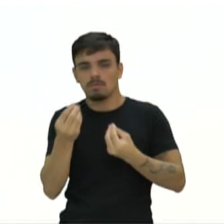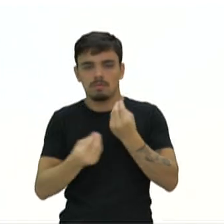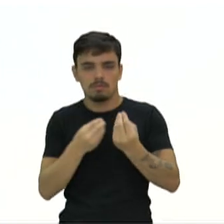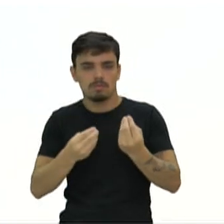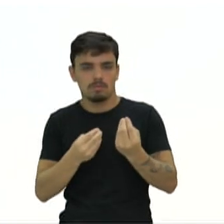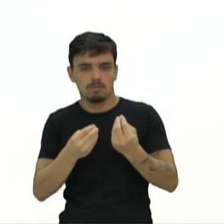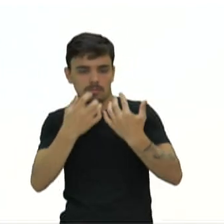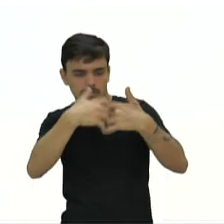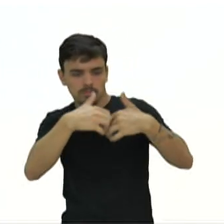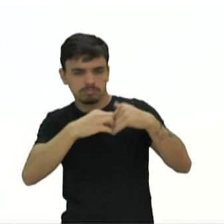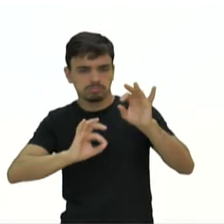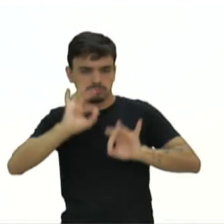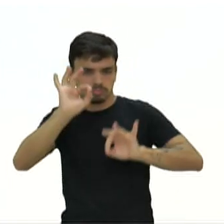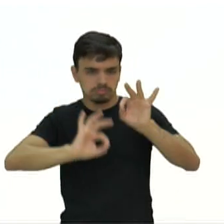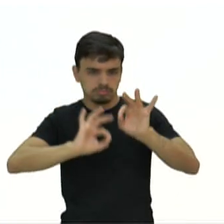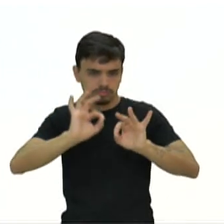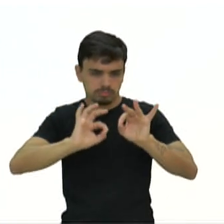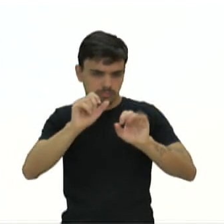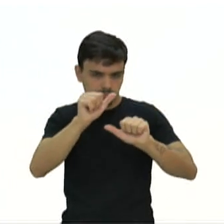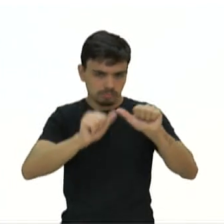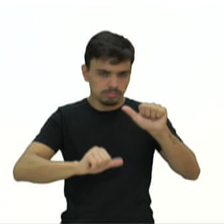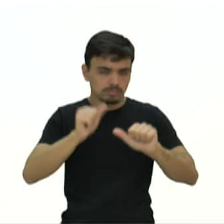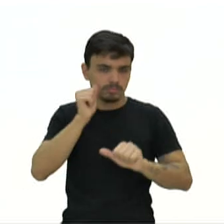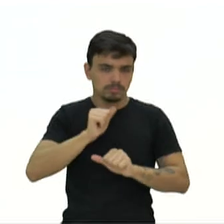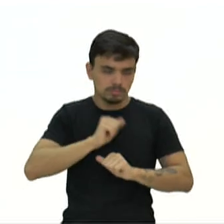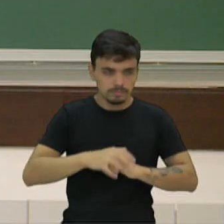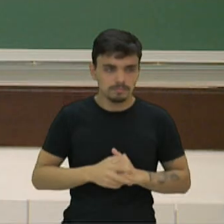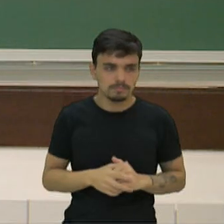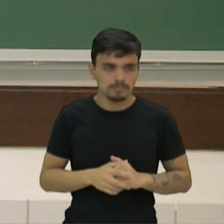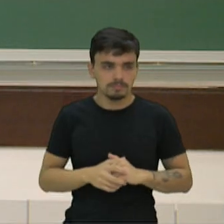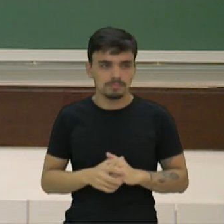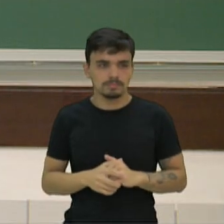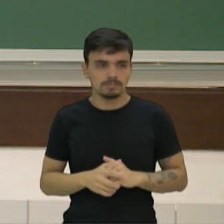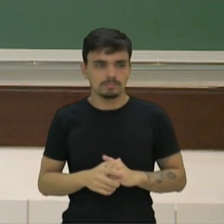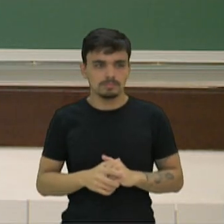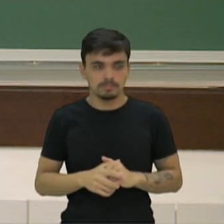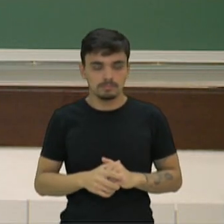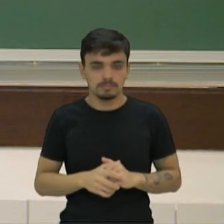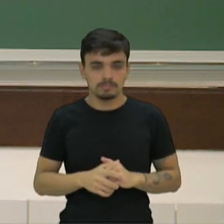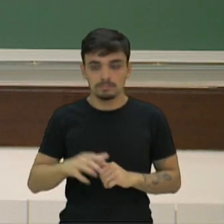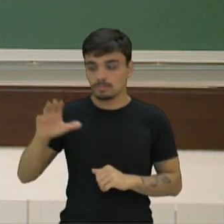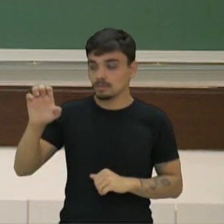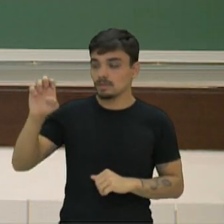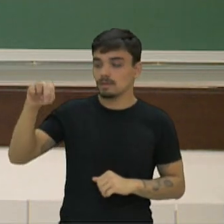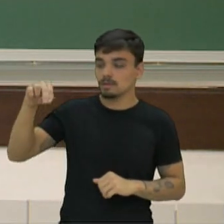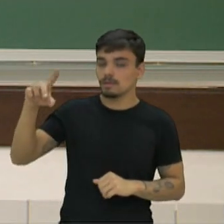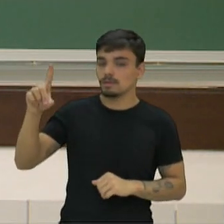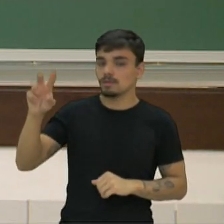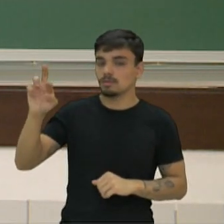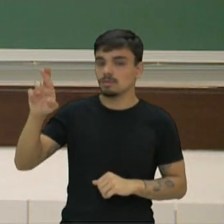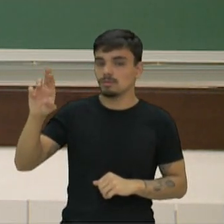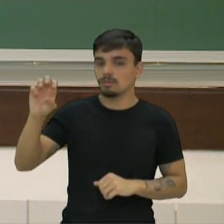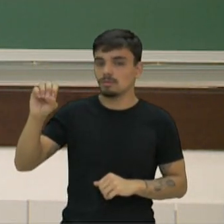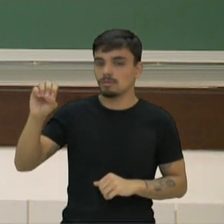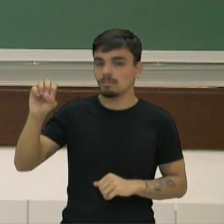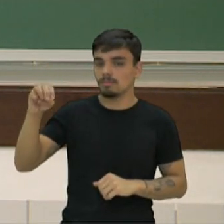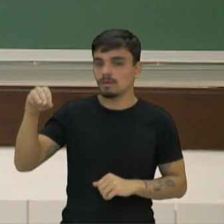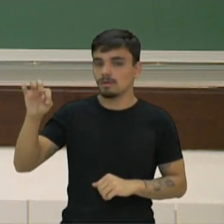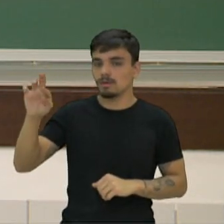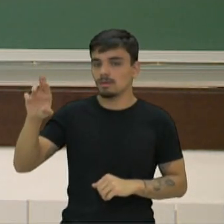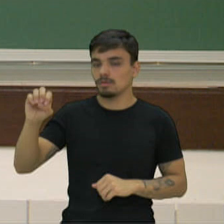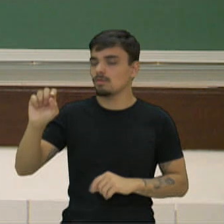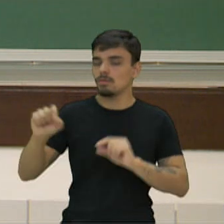do estrogênio, da progesterona e tal, né? E esse endométrio, que é aquela camada interna do útero,